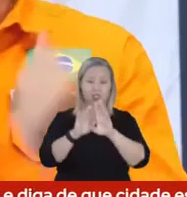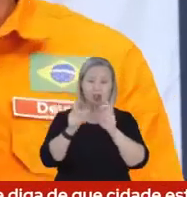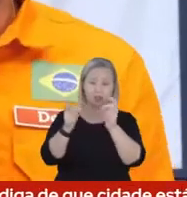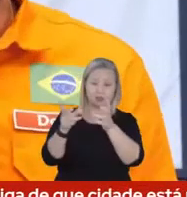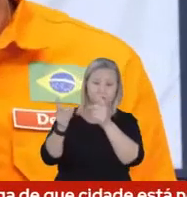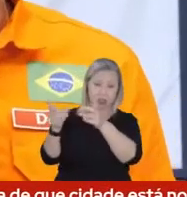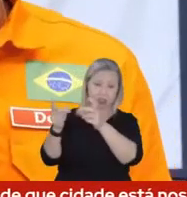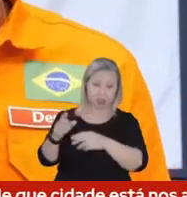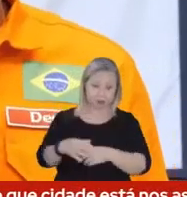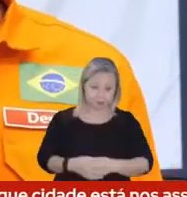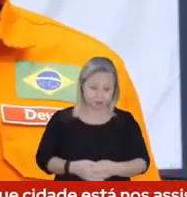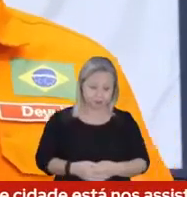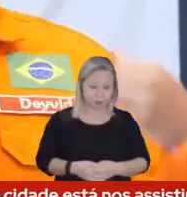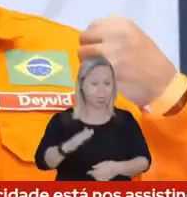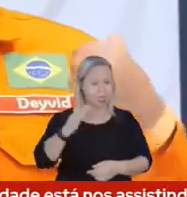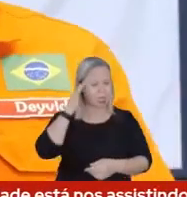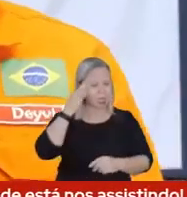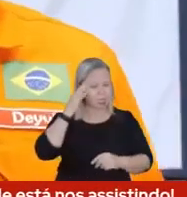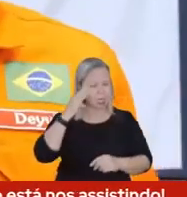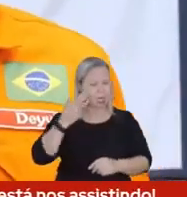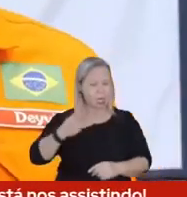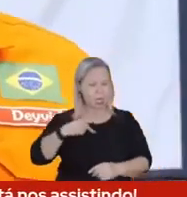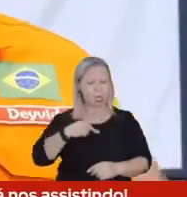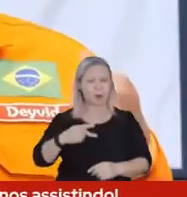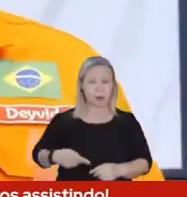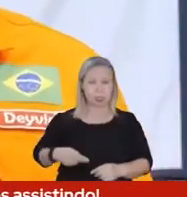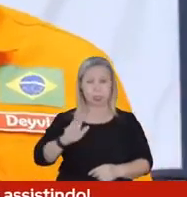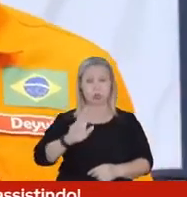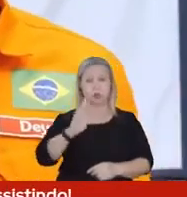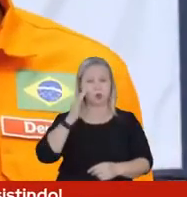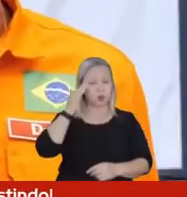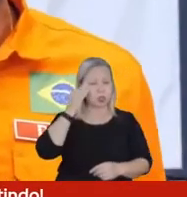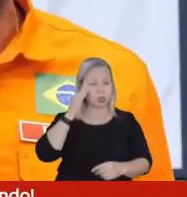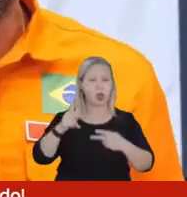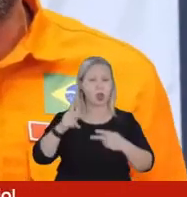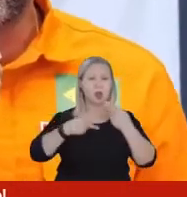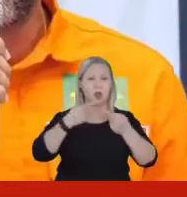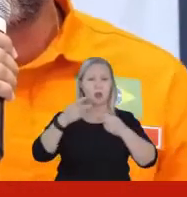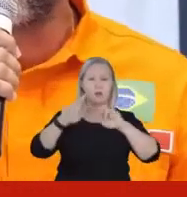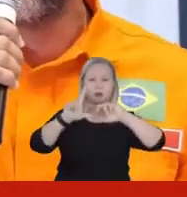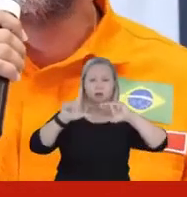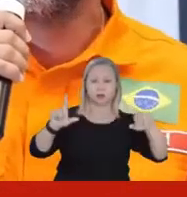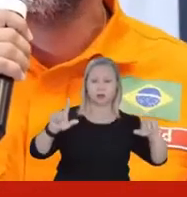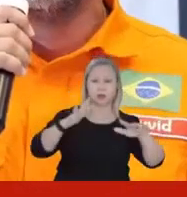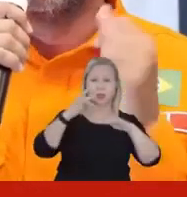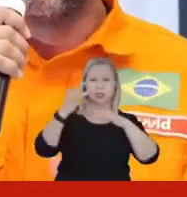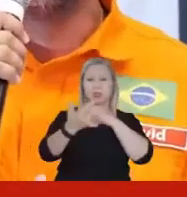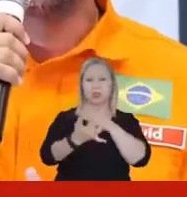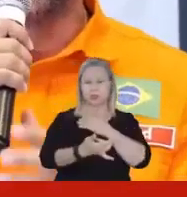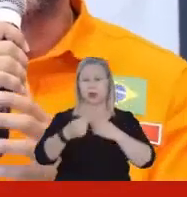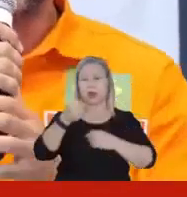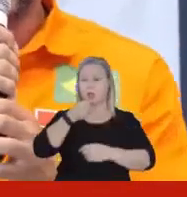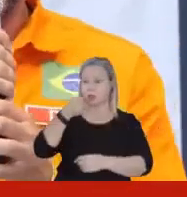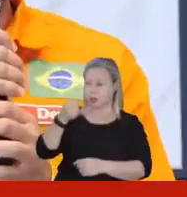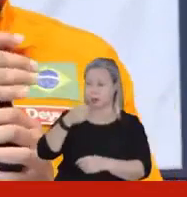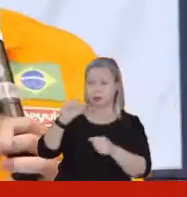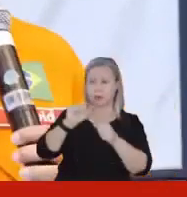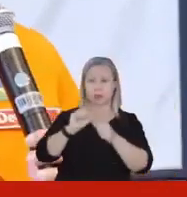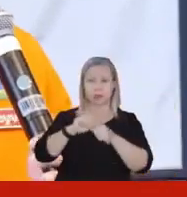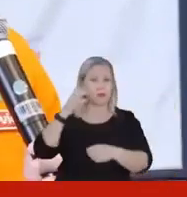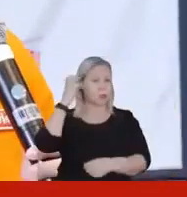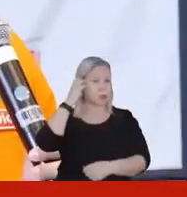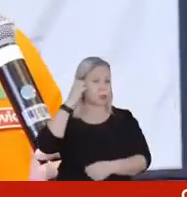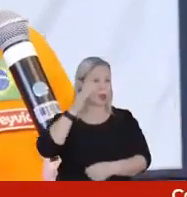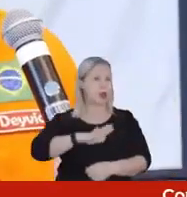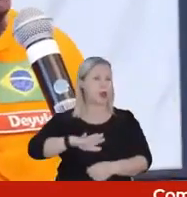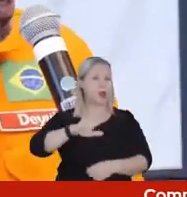falado muitíssimo bem com a grande mídia, nas suas redes sociais, nas inúmeras entrevistas feitas nas rádios de todo o país e acreditamos que esse plano